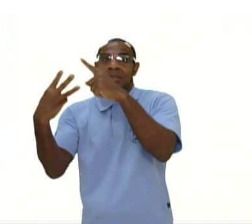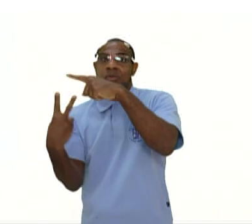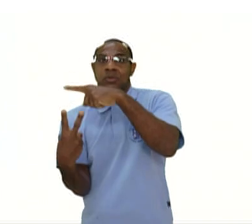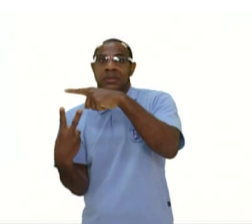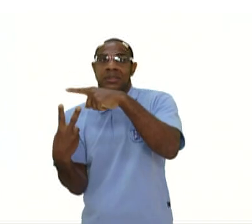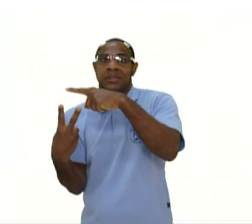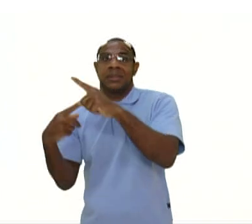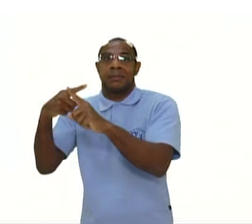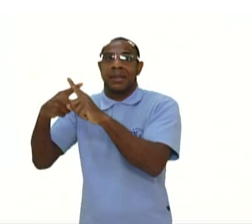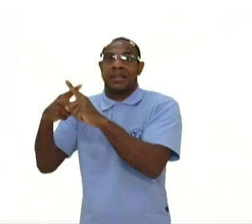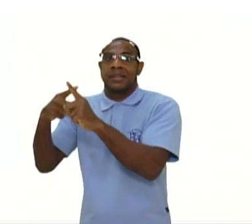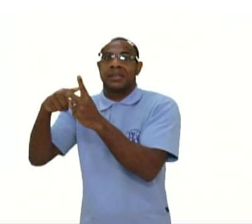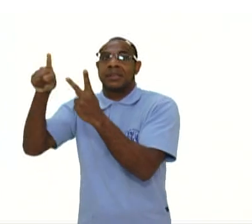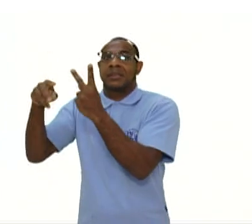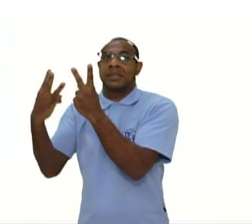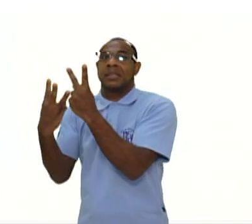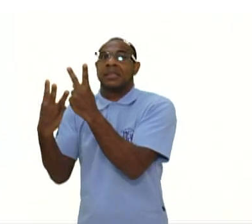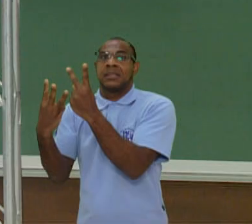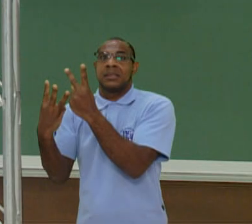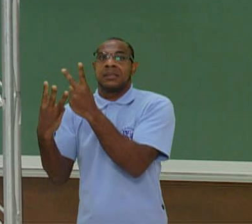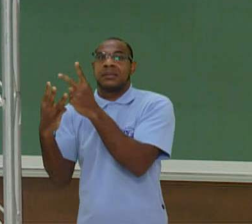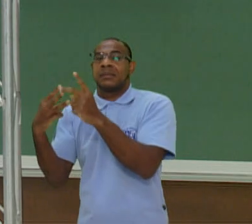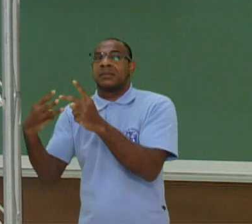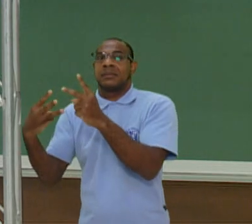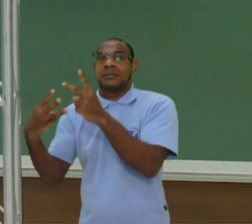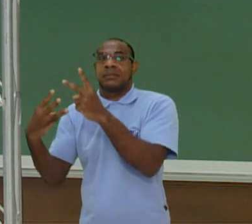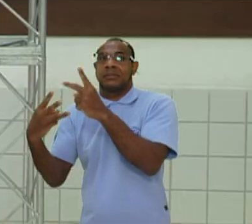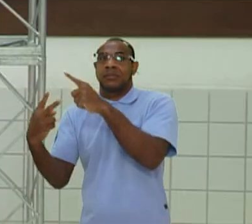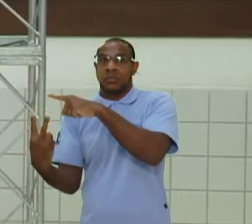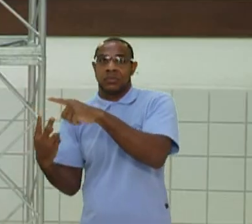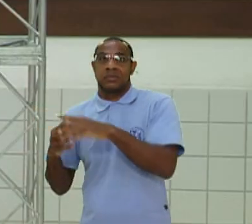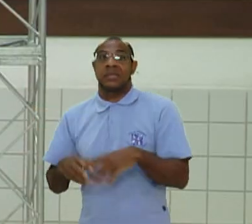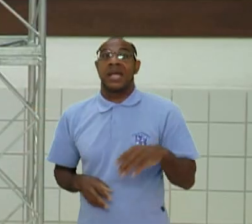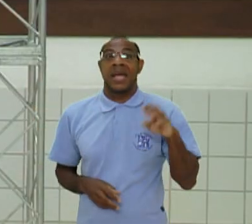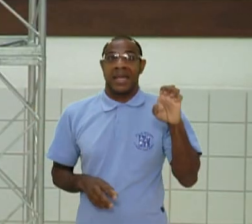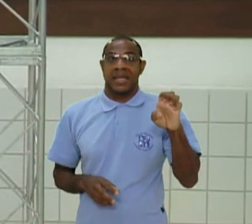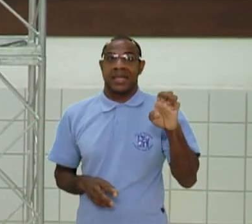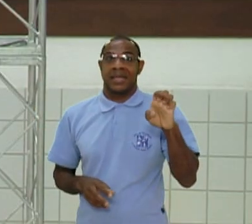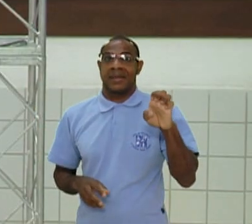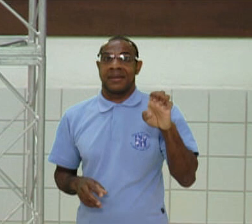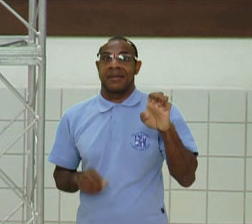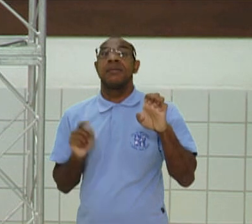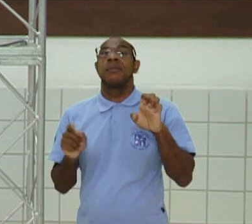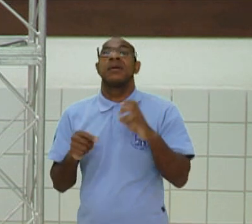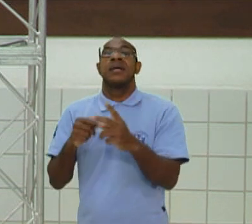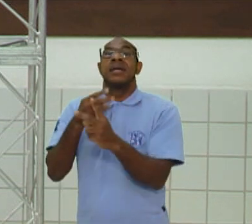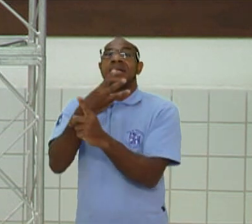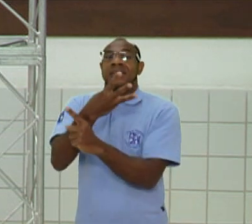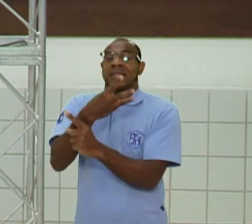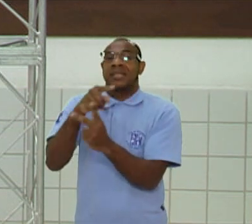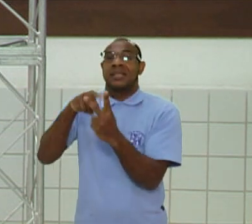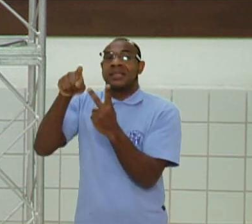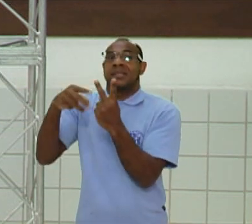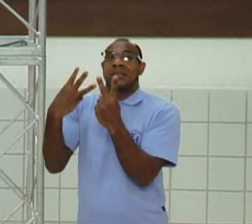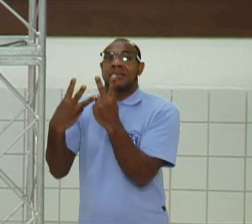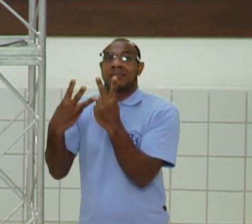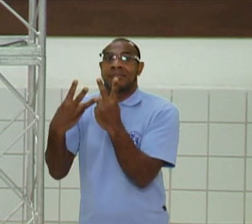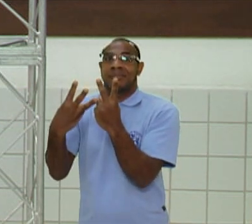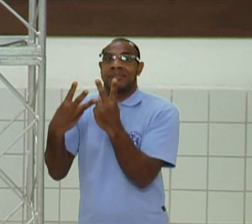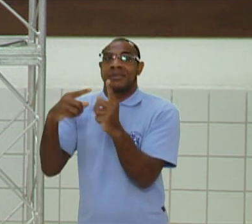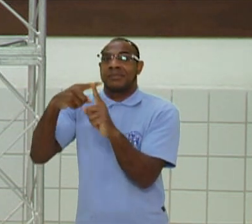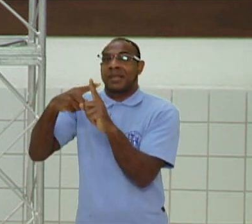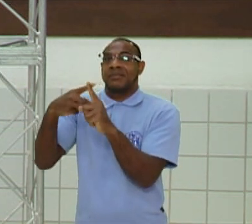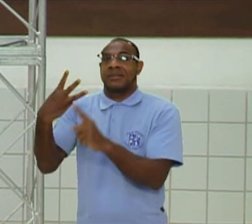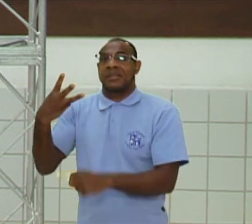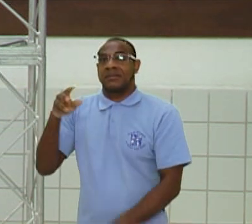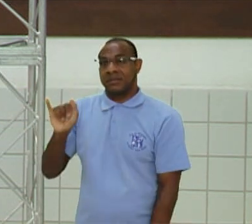y é 3 raiz de 3 mais 3i. Eu quero agora que vocês respirem um pouquinho, caderno